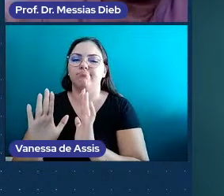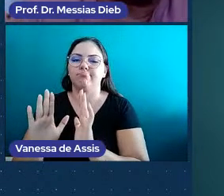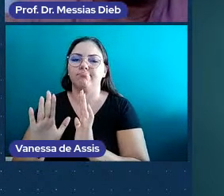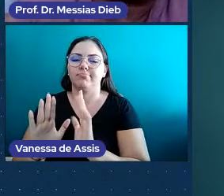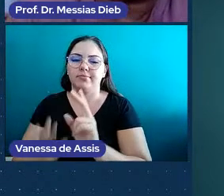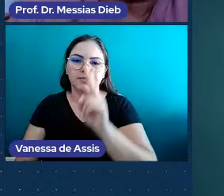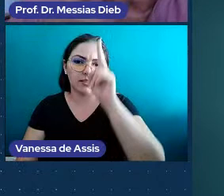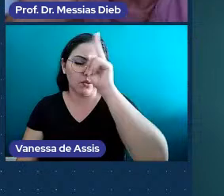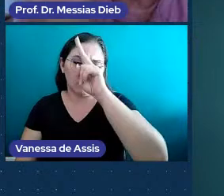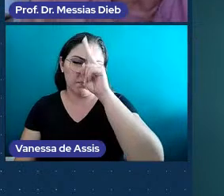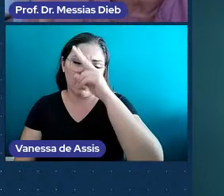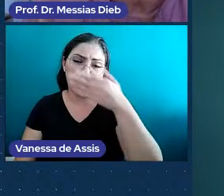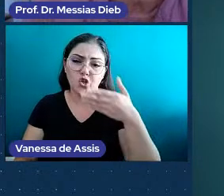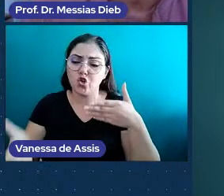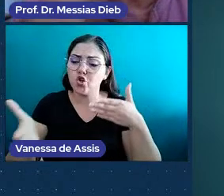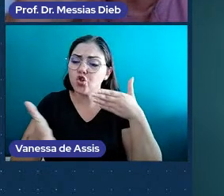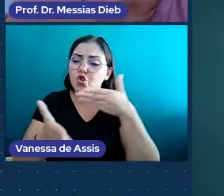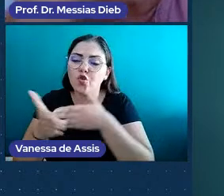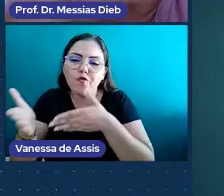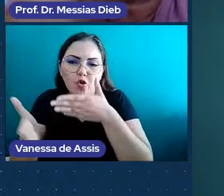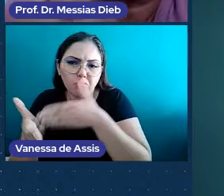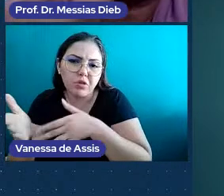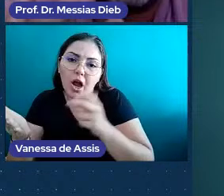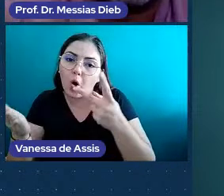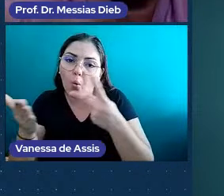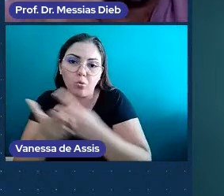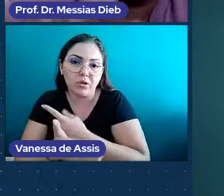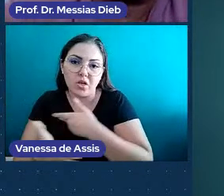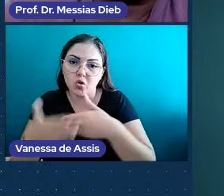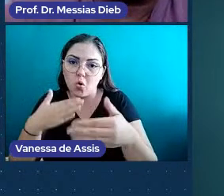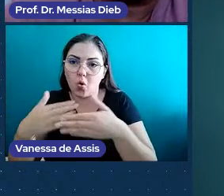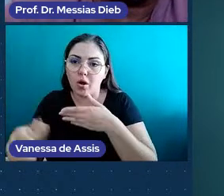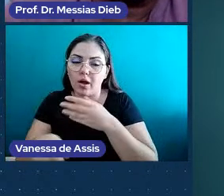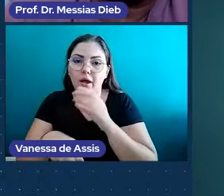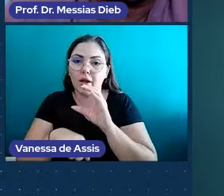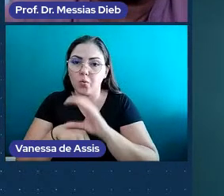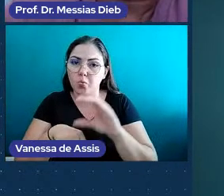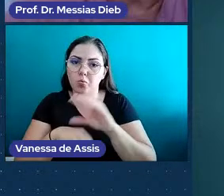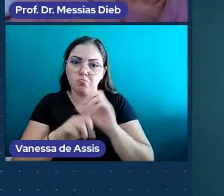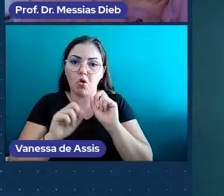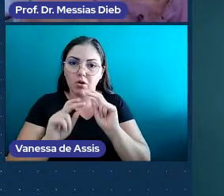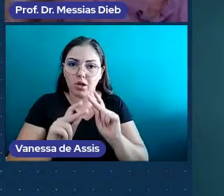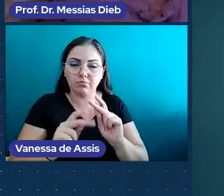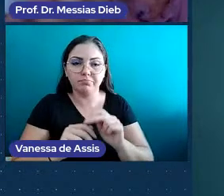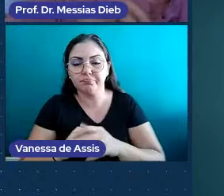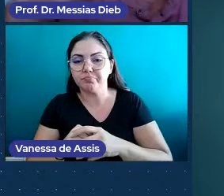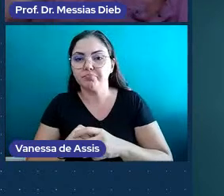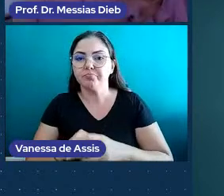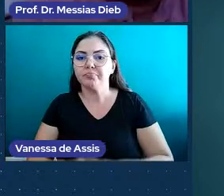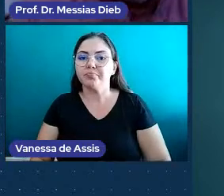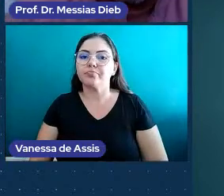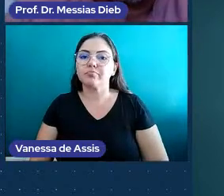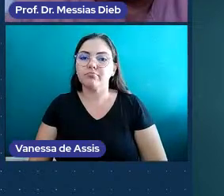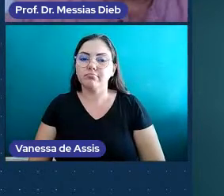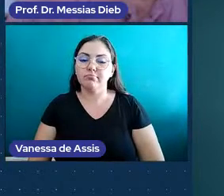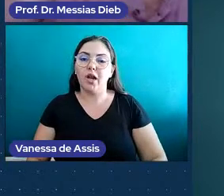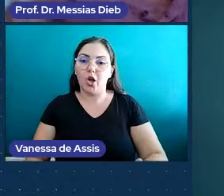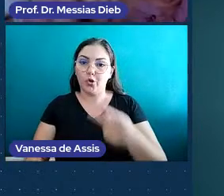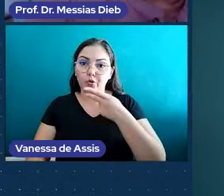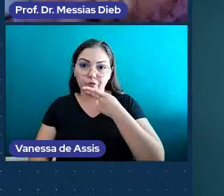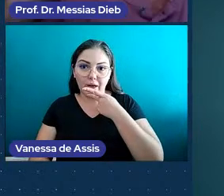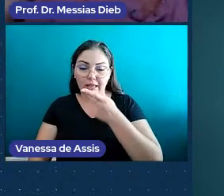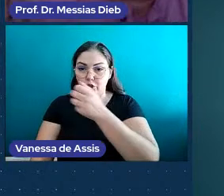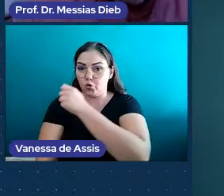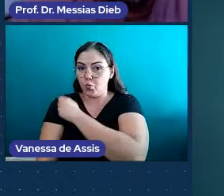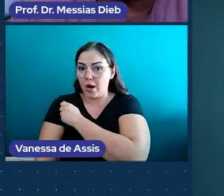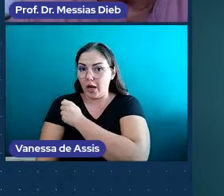aparecer normalmente. O que me interessa é como que eles fazem para superar isso, certo? Eu estou falando de um trabalhador estudante e de